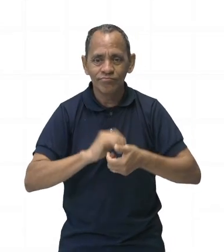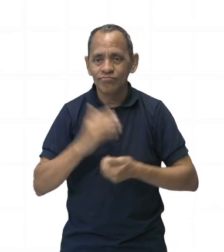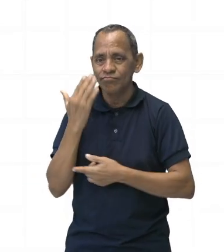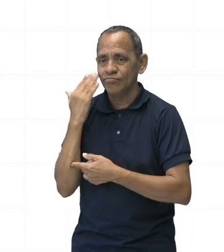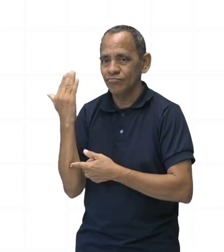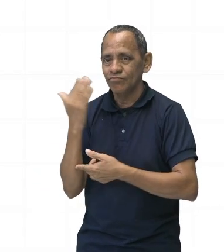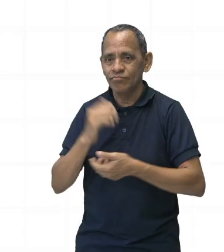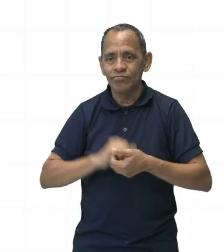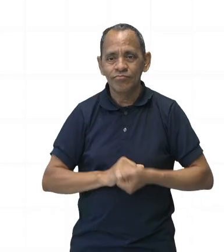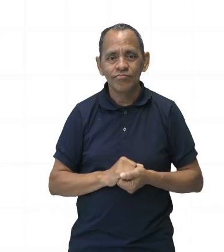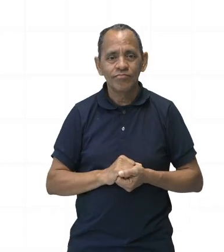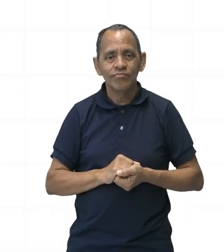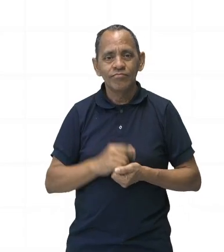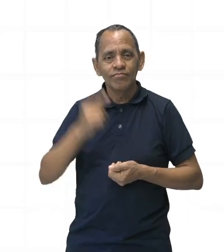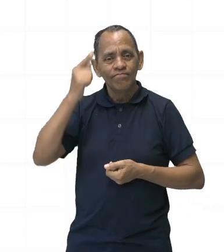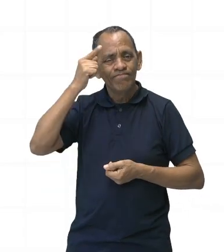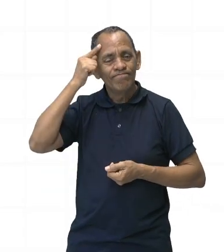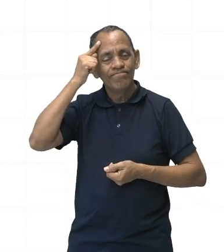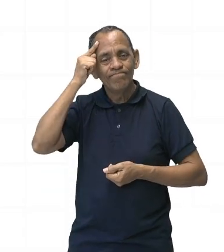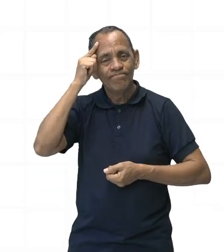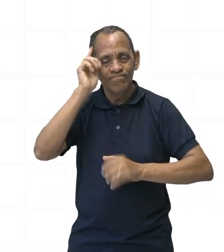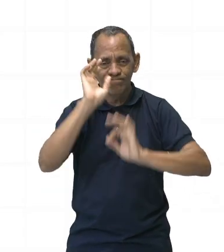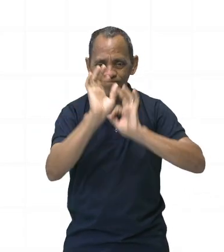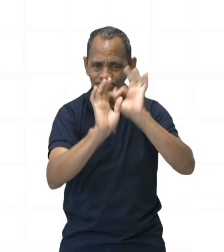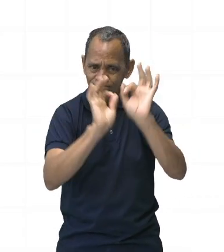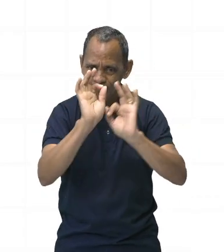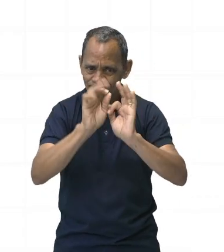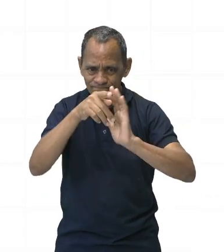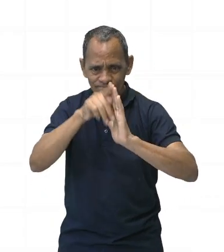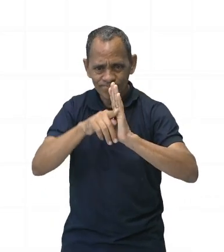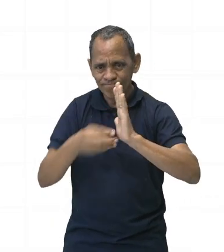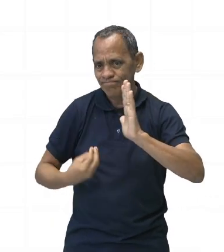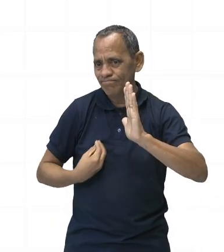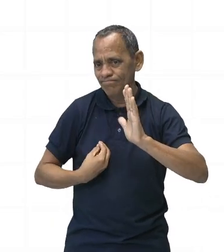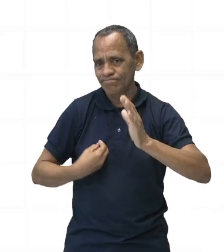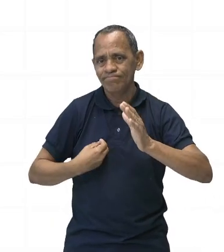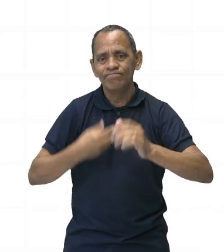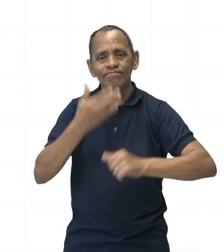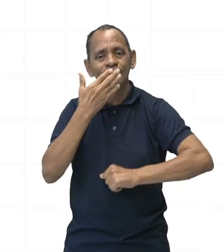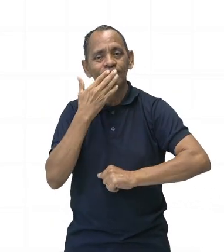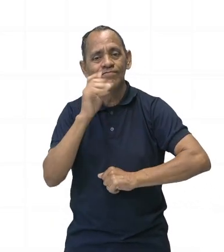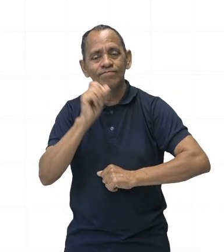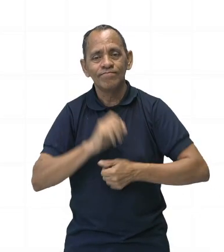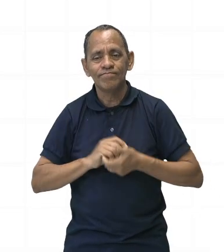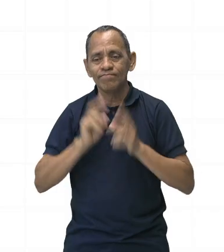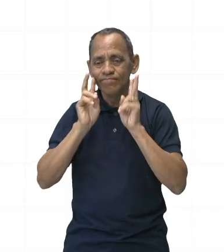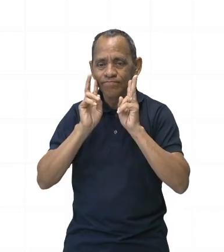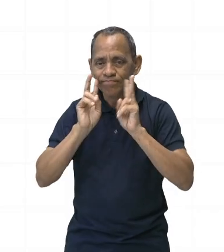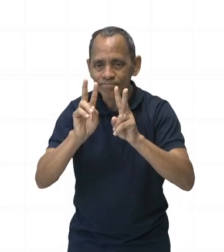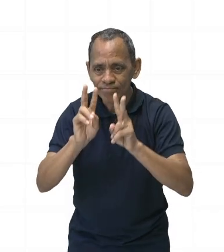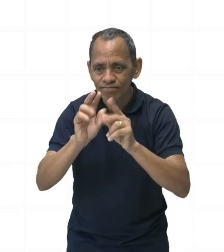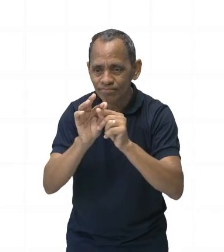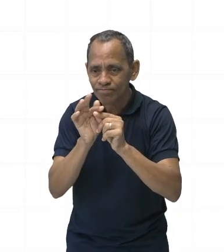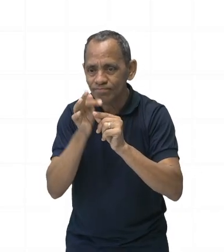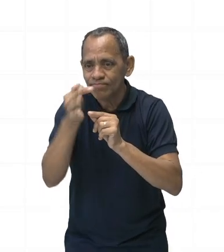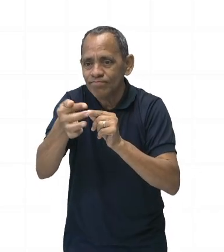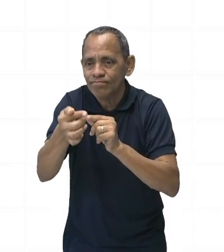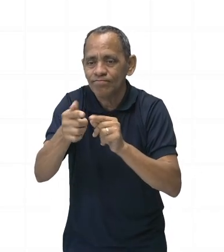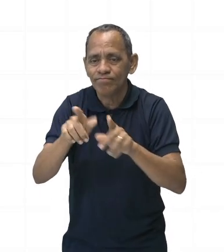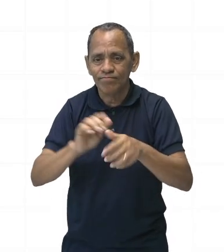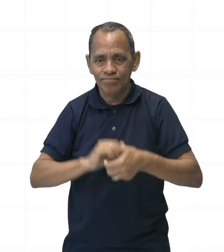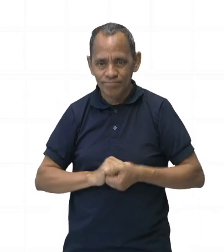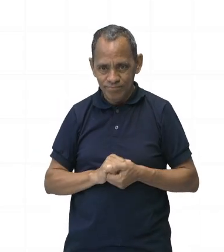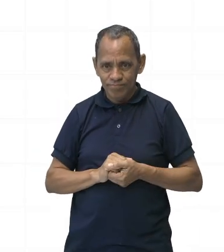Bem, pensar em planejar o projeto de vida requer uma visão de enxergar além do presente, além do hoje,